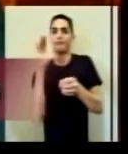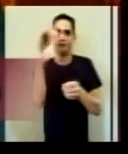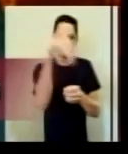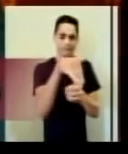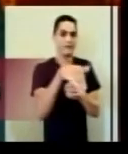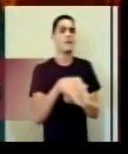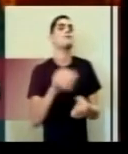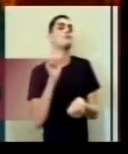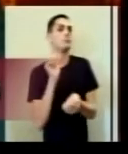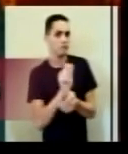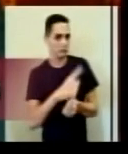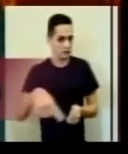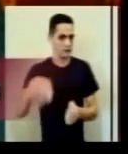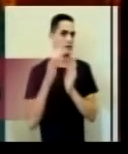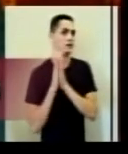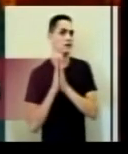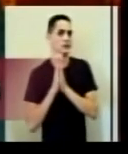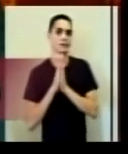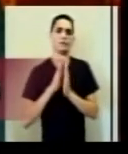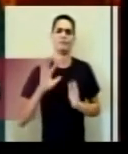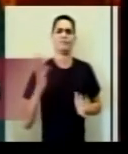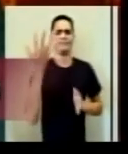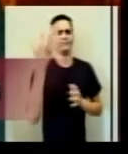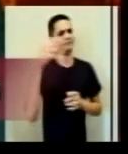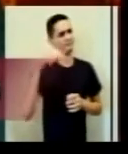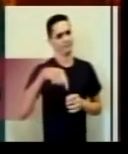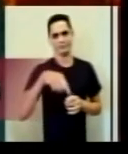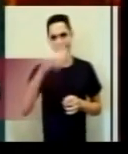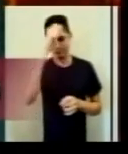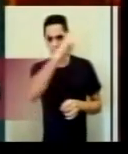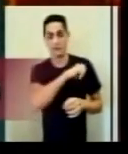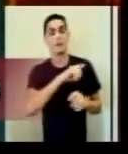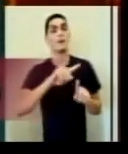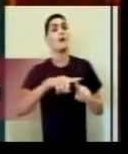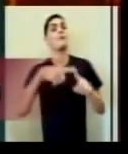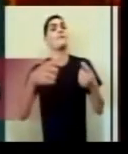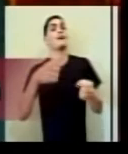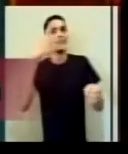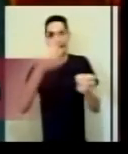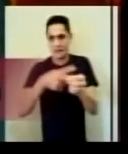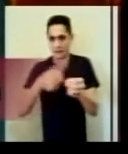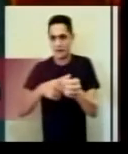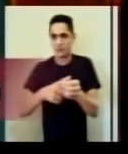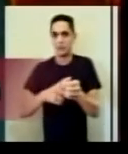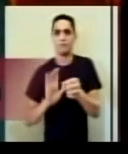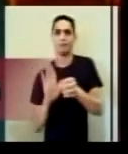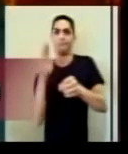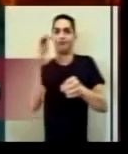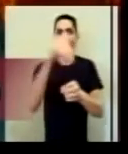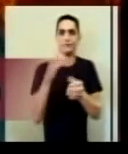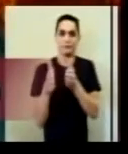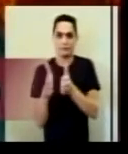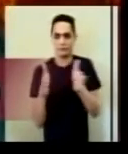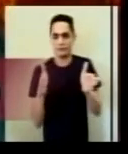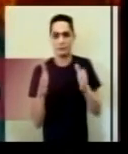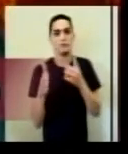Então, as cidades que pularam, eu espero que isso não aconteça. Rezo para que isso não